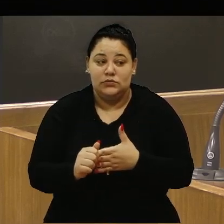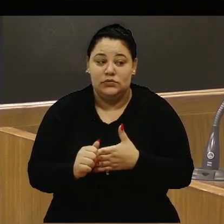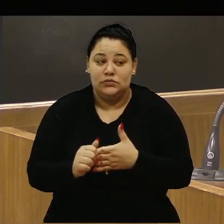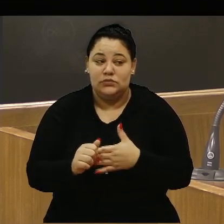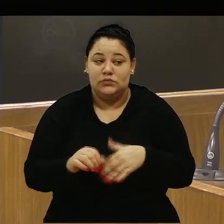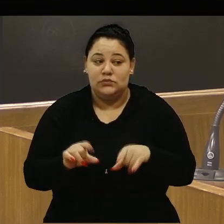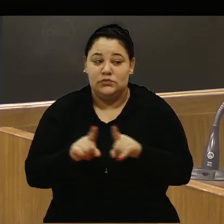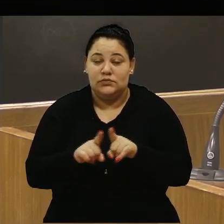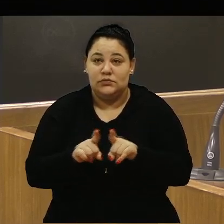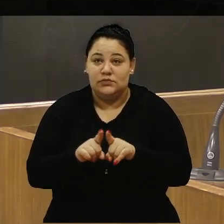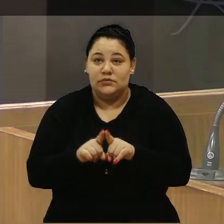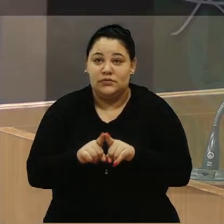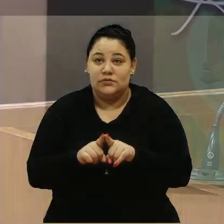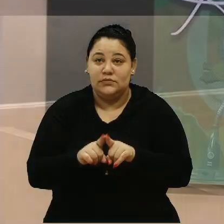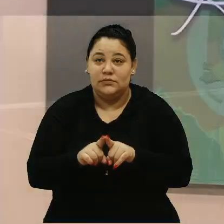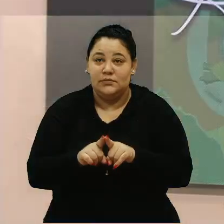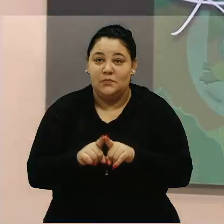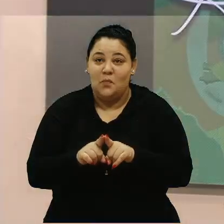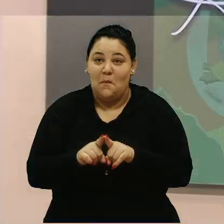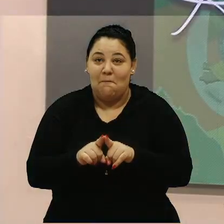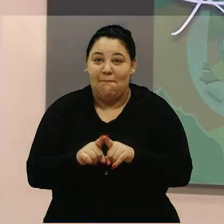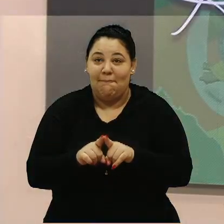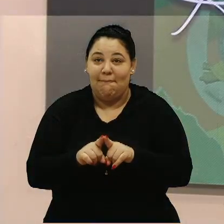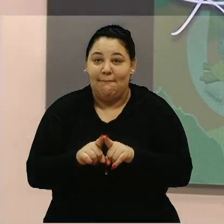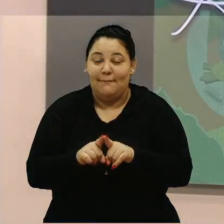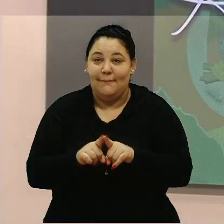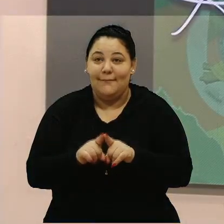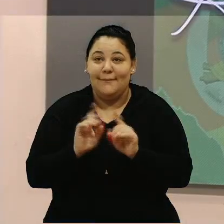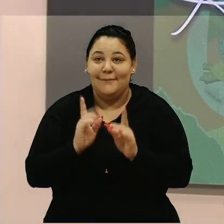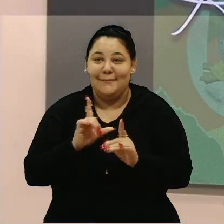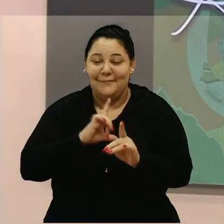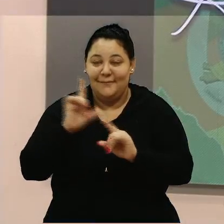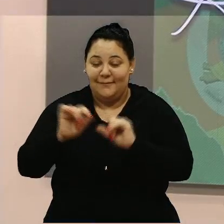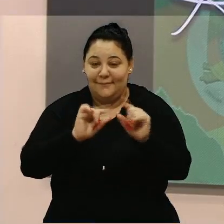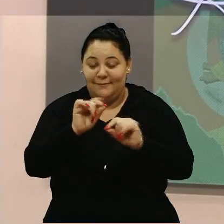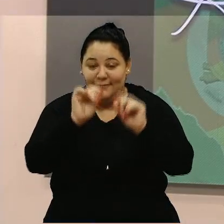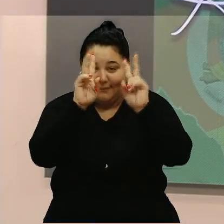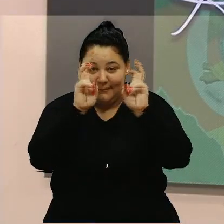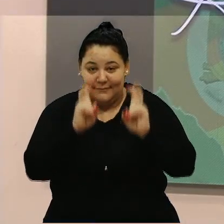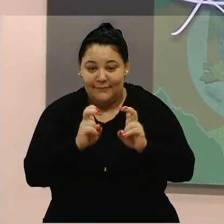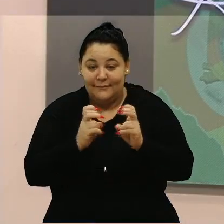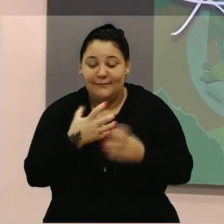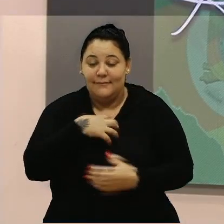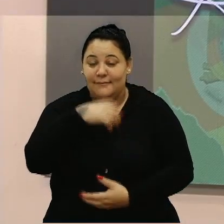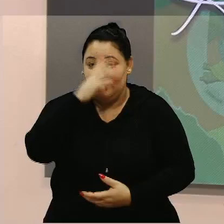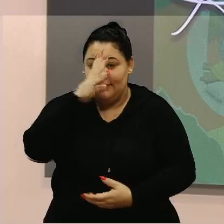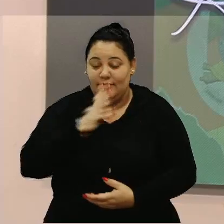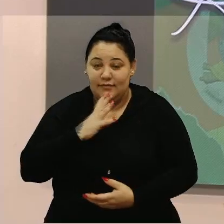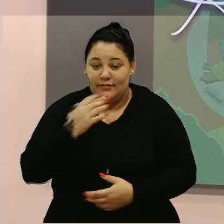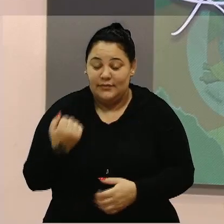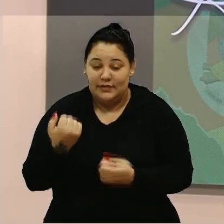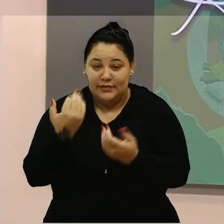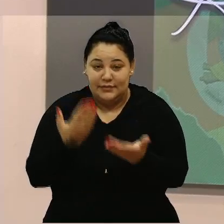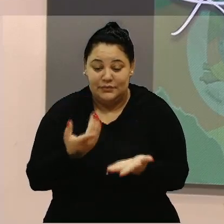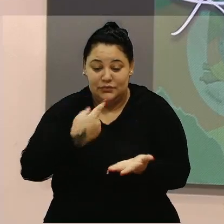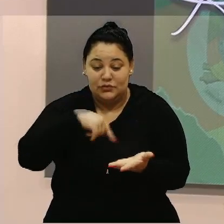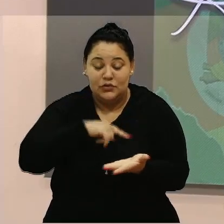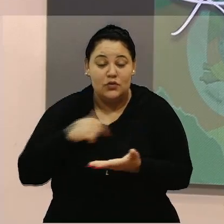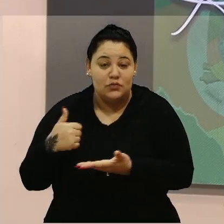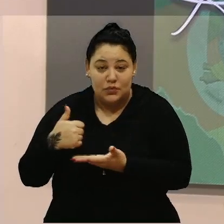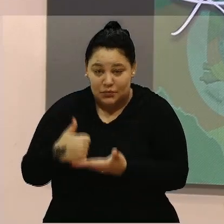grupo, onde foram abordados diversos temas de forma gratuita, a fim de prestarmos nossa